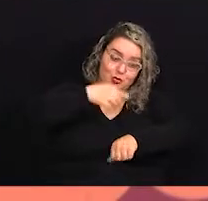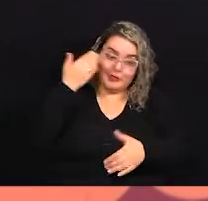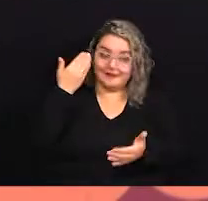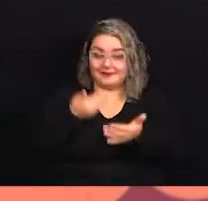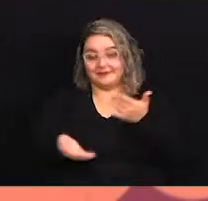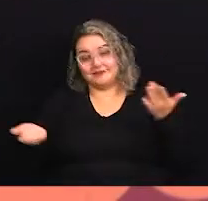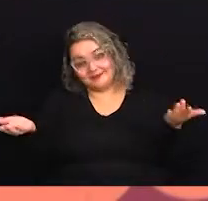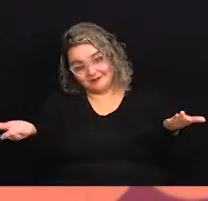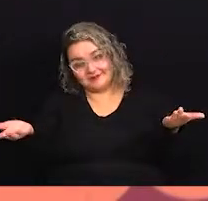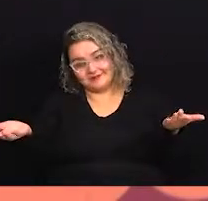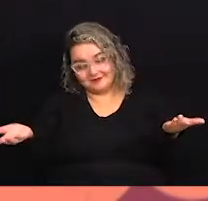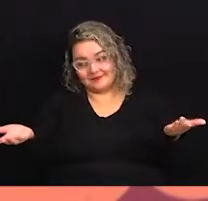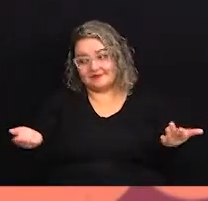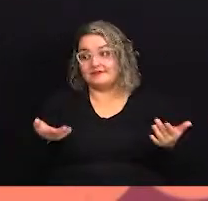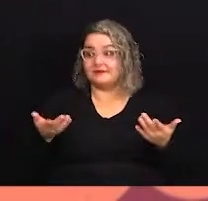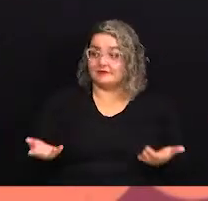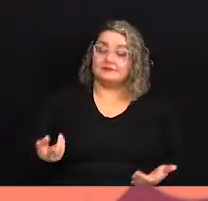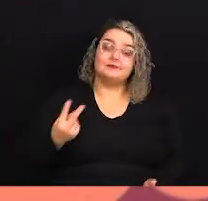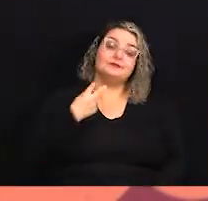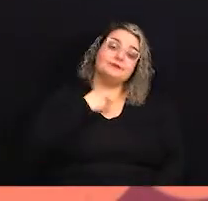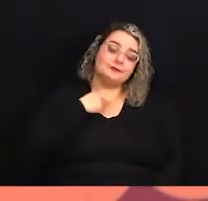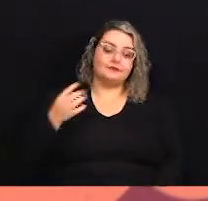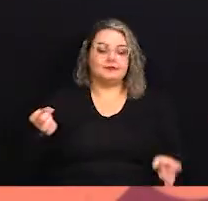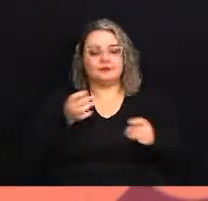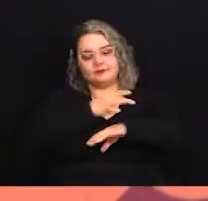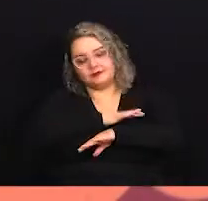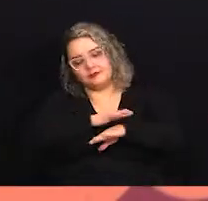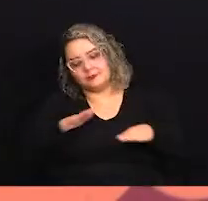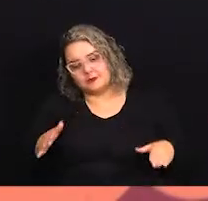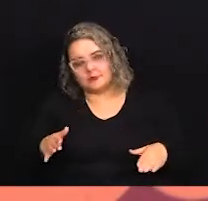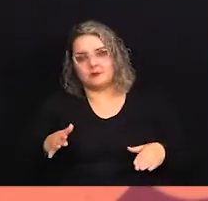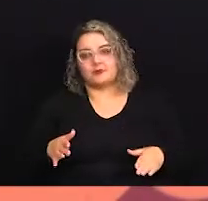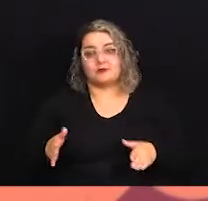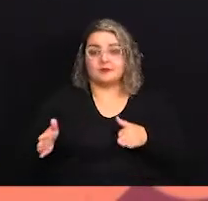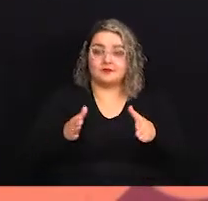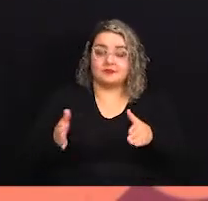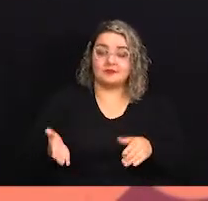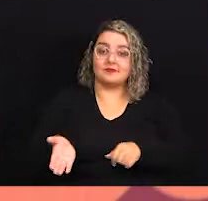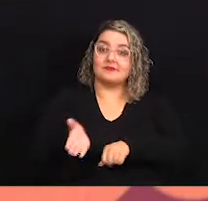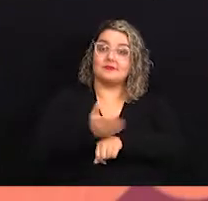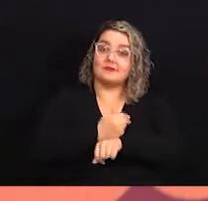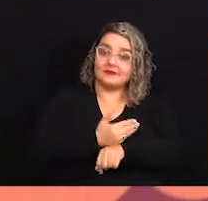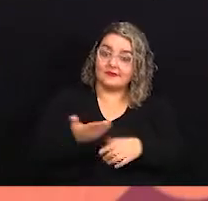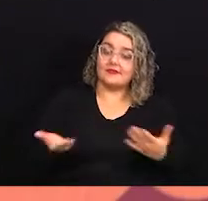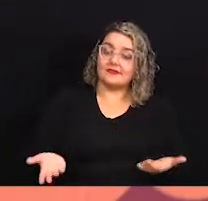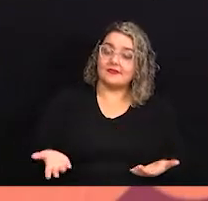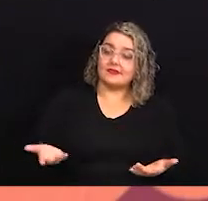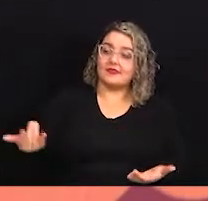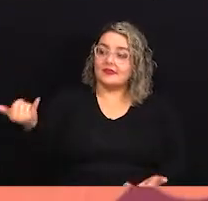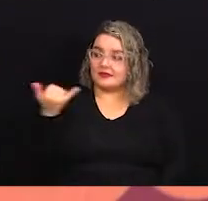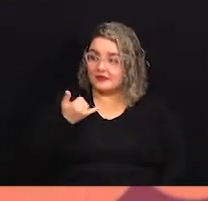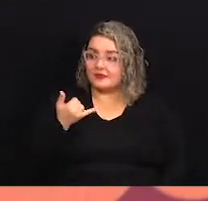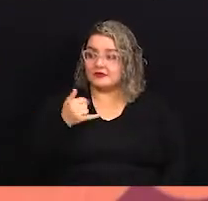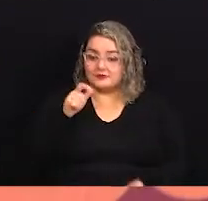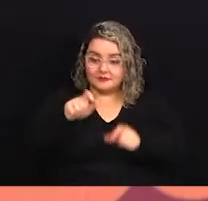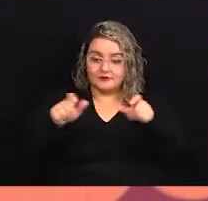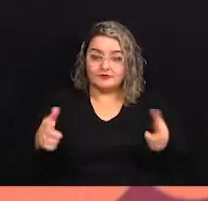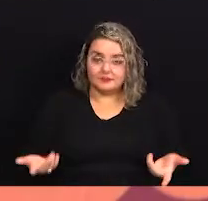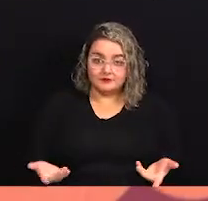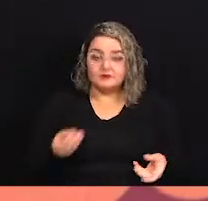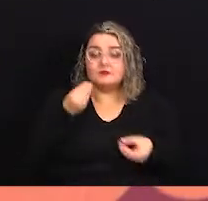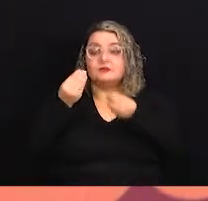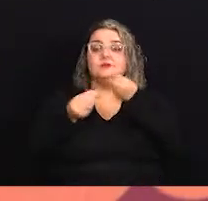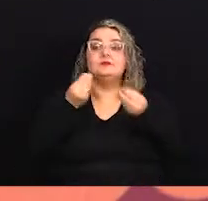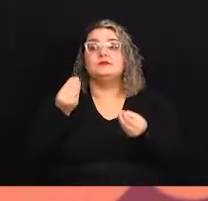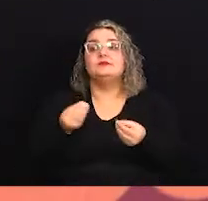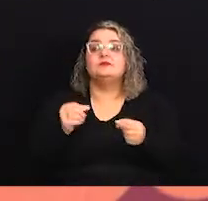se esgotando, né? Mas eu não posso encerrar aqui o nosso bloco sem antes, né, você falar para o público de